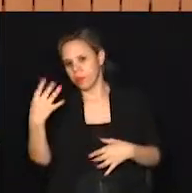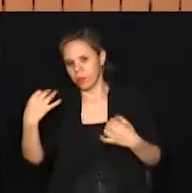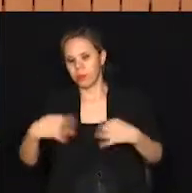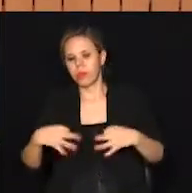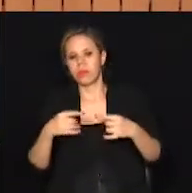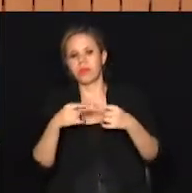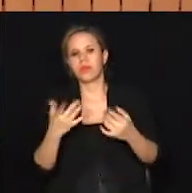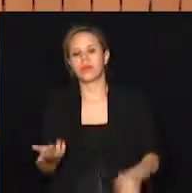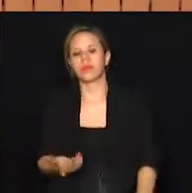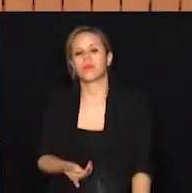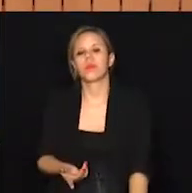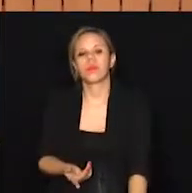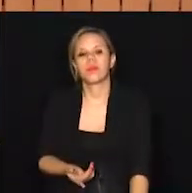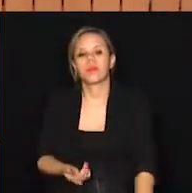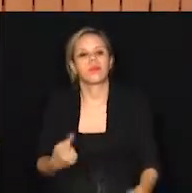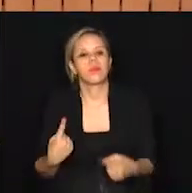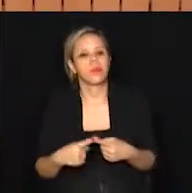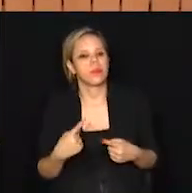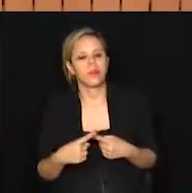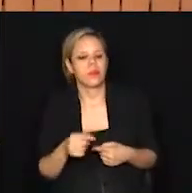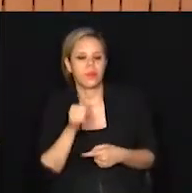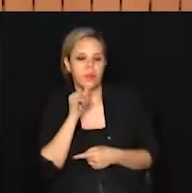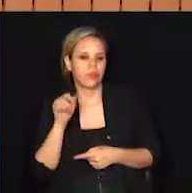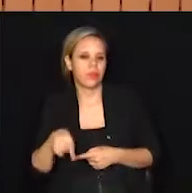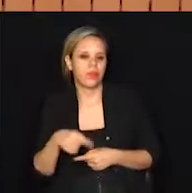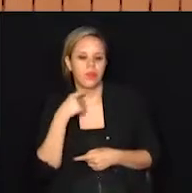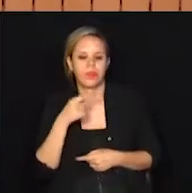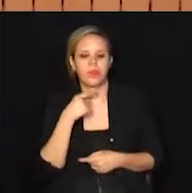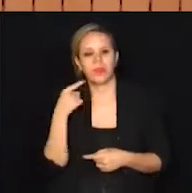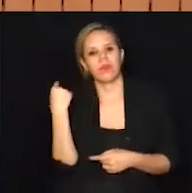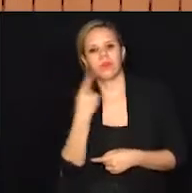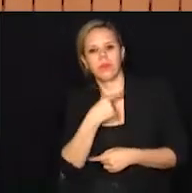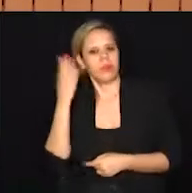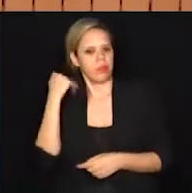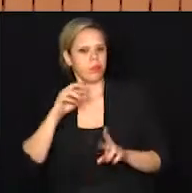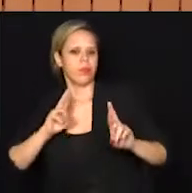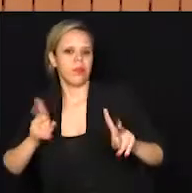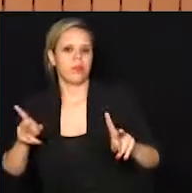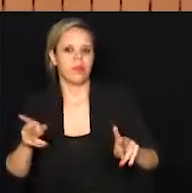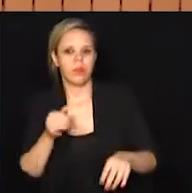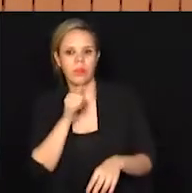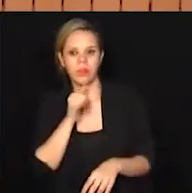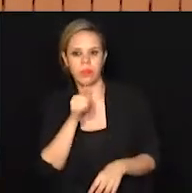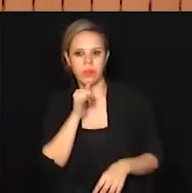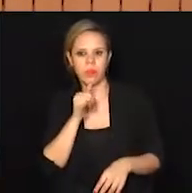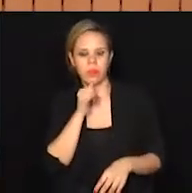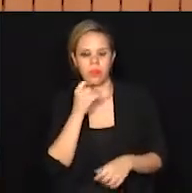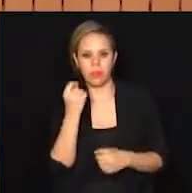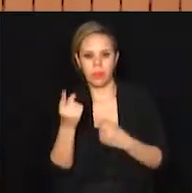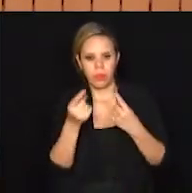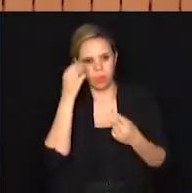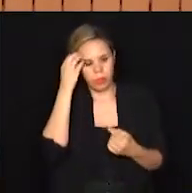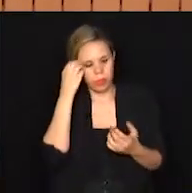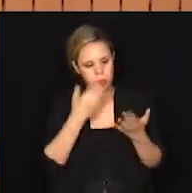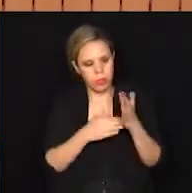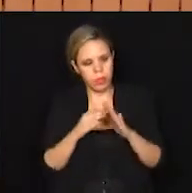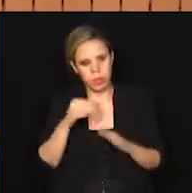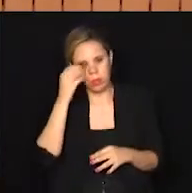necessária? Porque um exemplo desse questionamento, nós sabemos que tem muita diferença, por exemplo, entre algumas